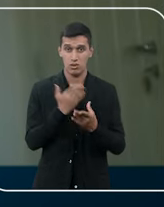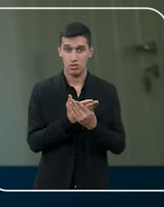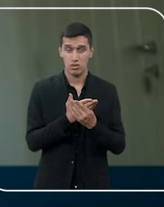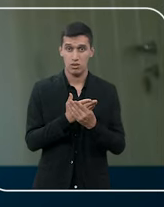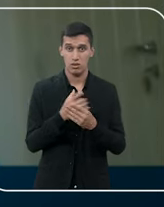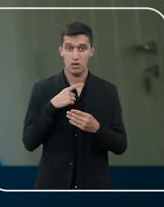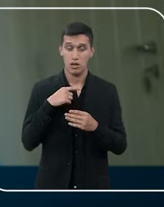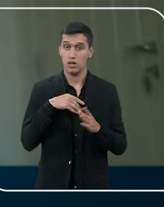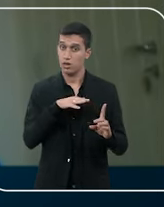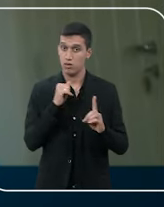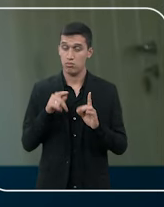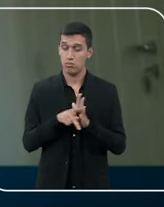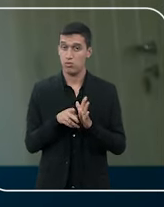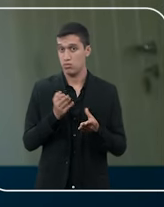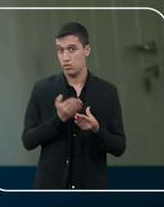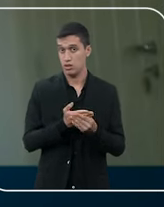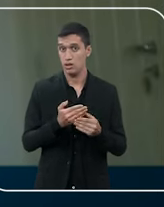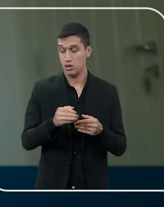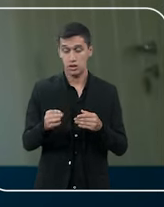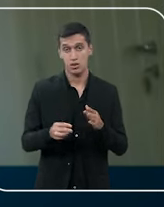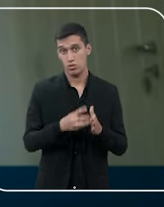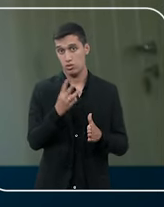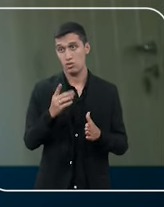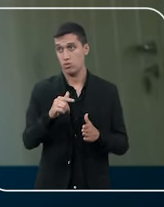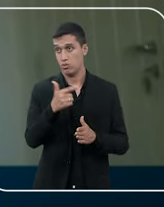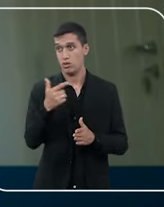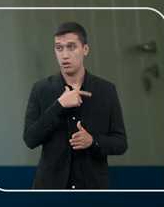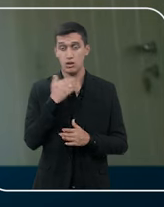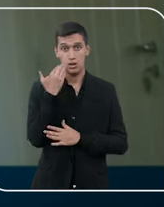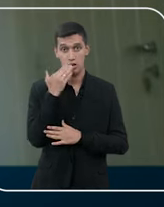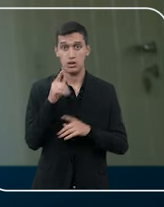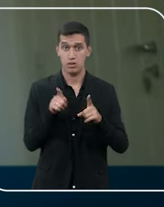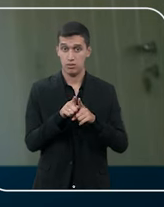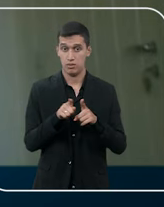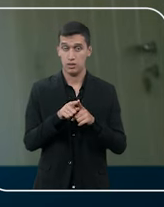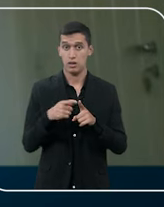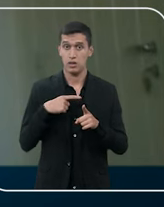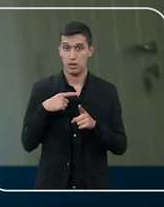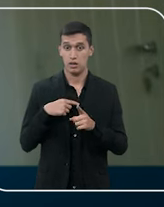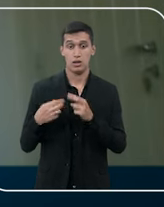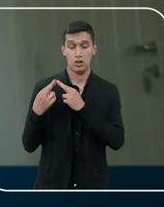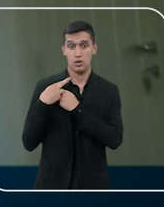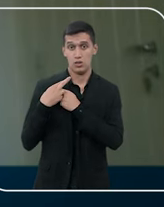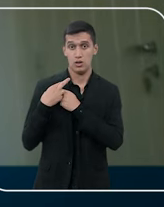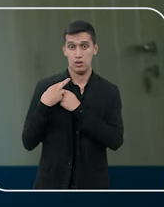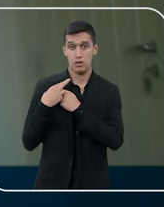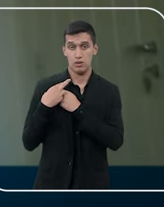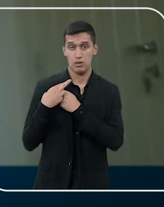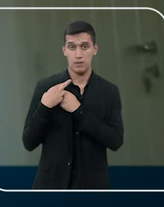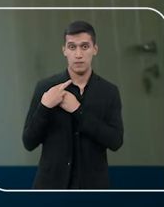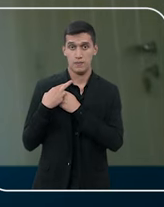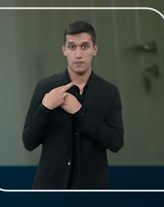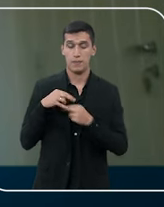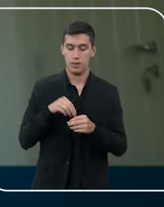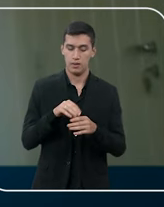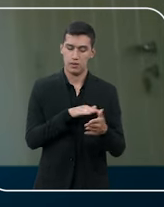ao processo esse terceiro que ela entende também ser responsável. No